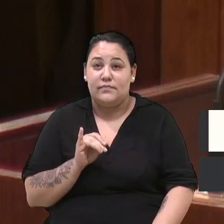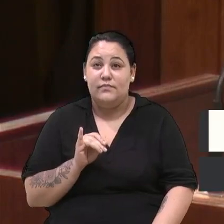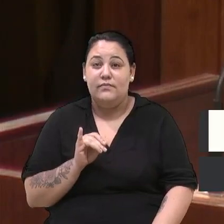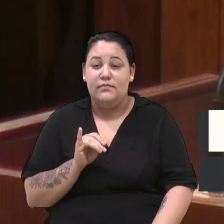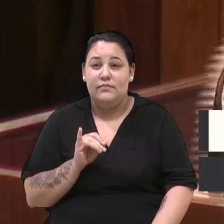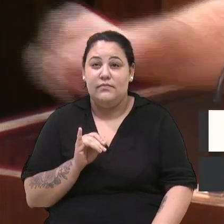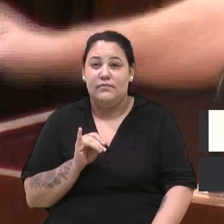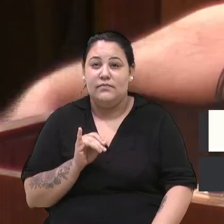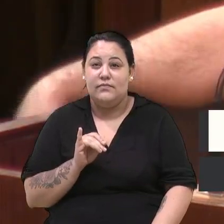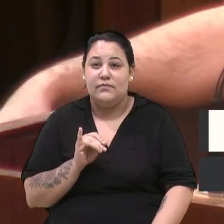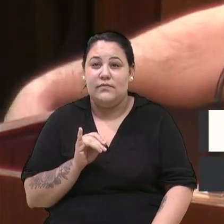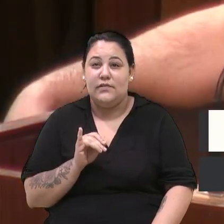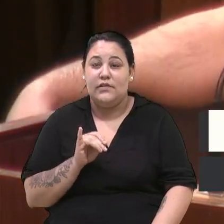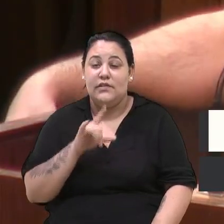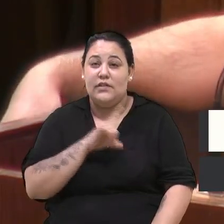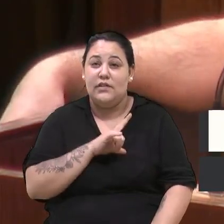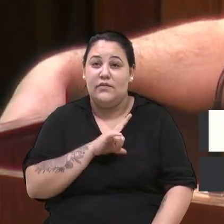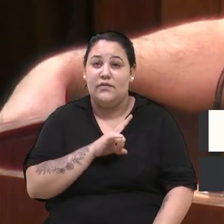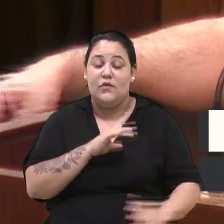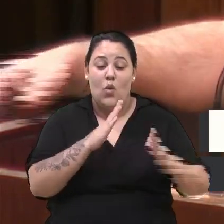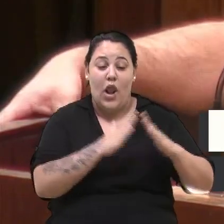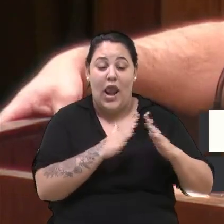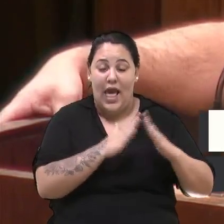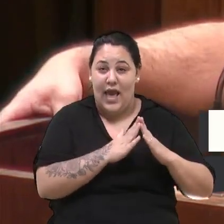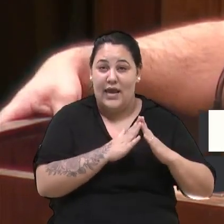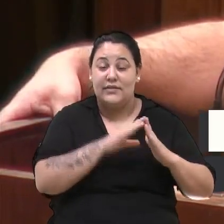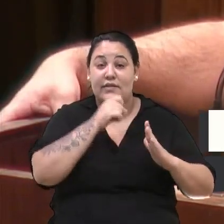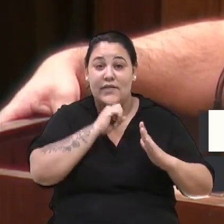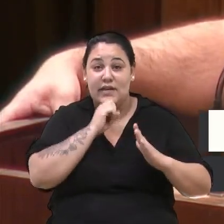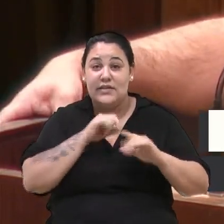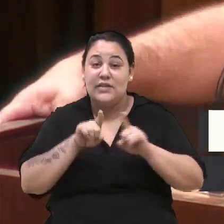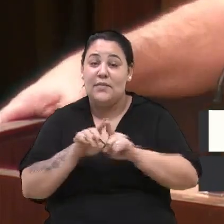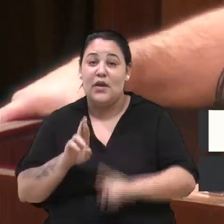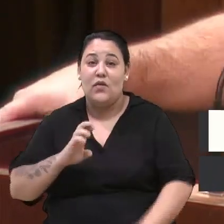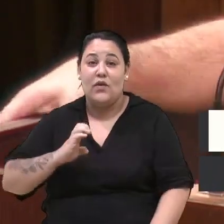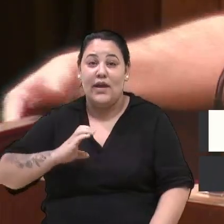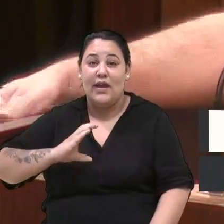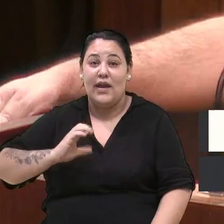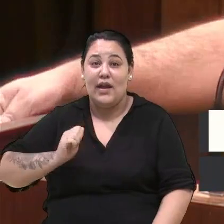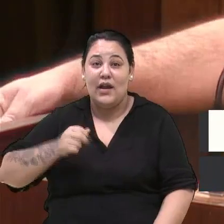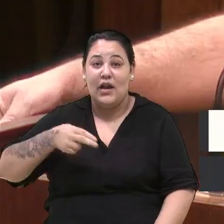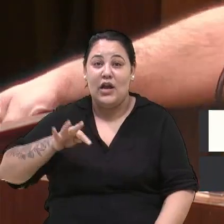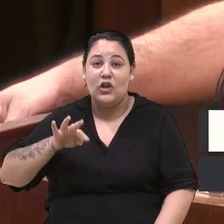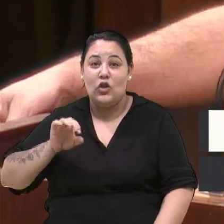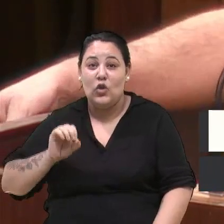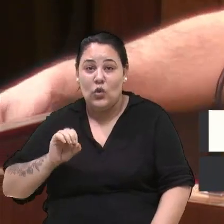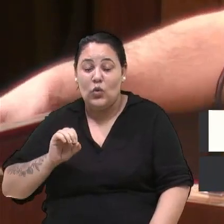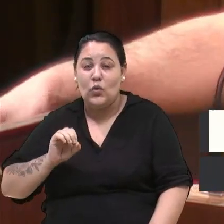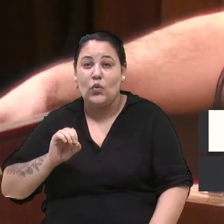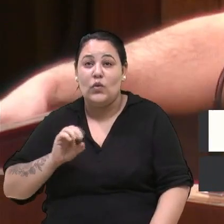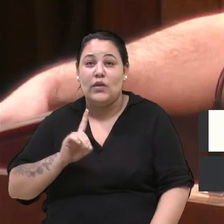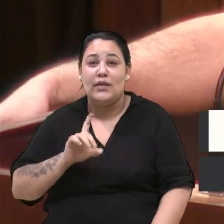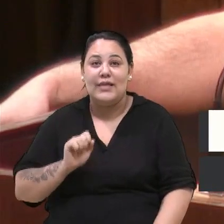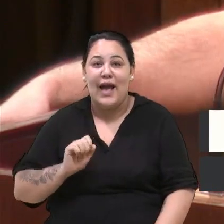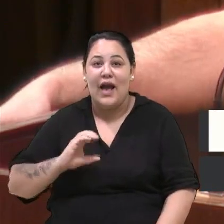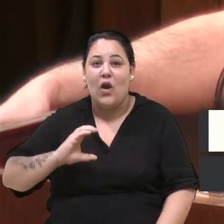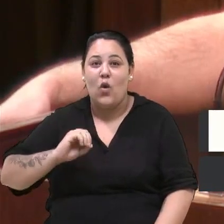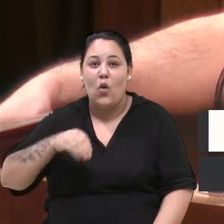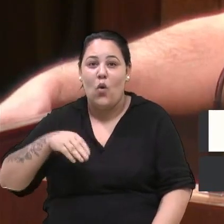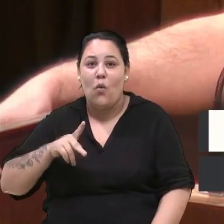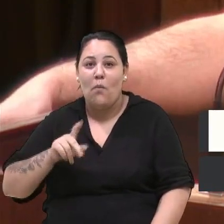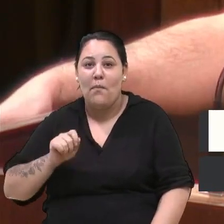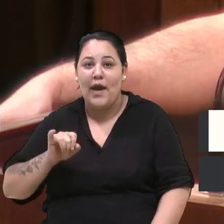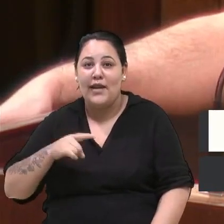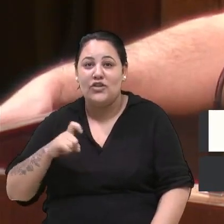o Lar da Velhice e o Recanto da Compaixão. Só que nós temos que evitar que esses idosos cheguem às LPIs.